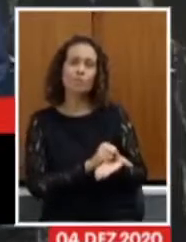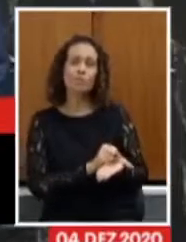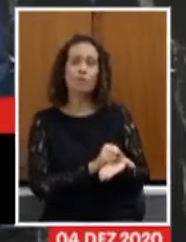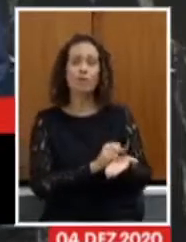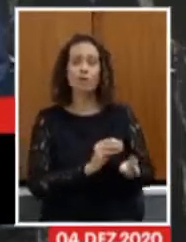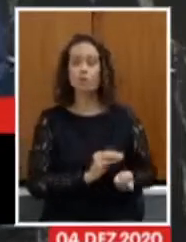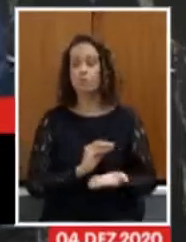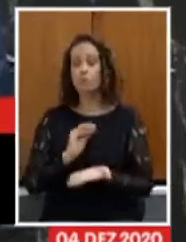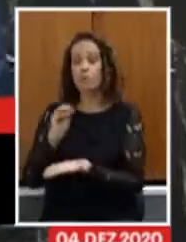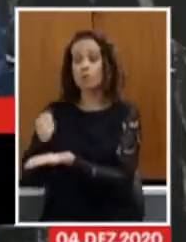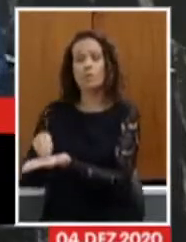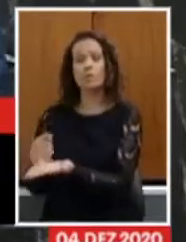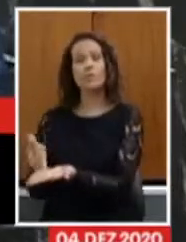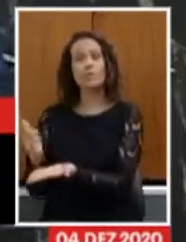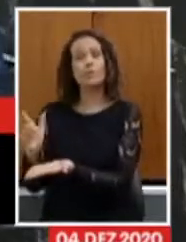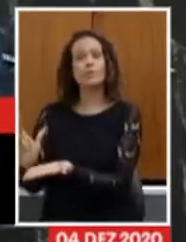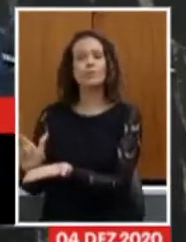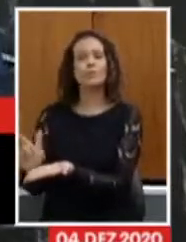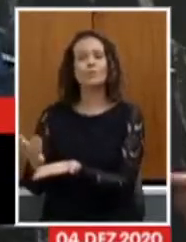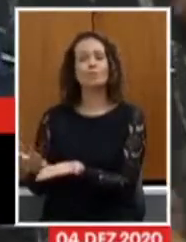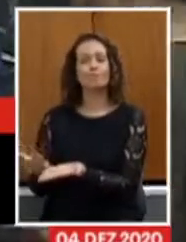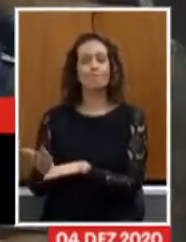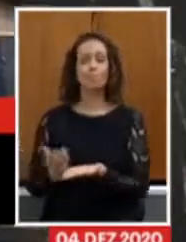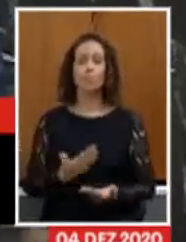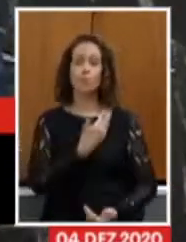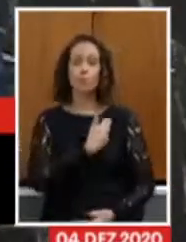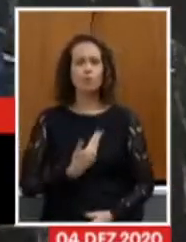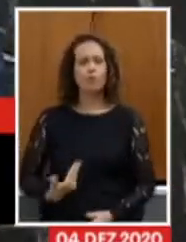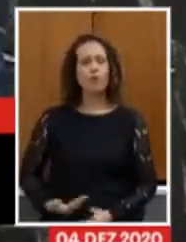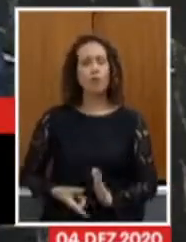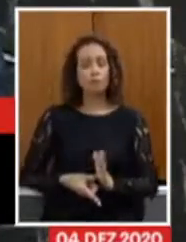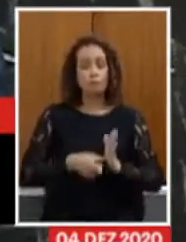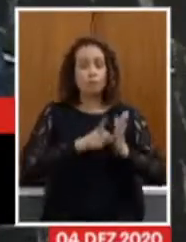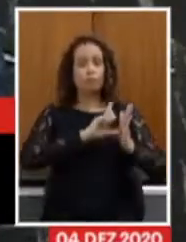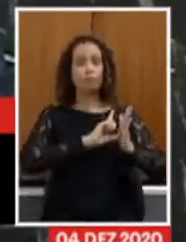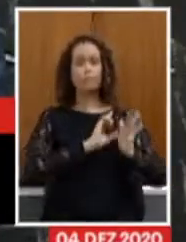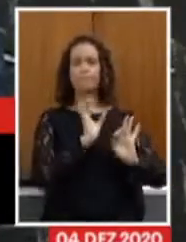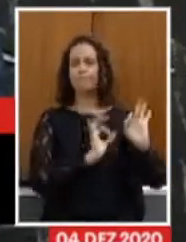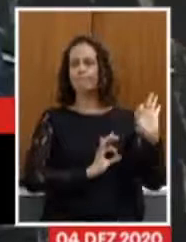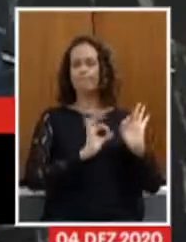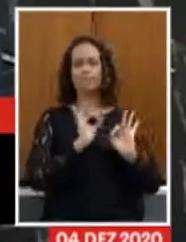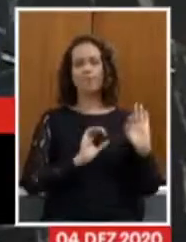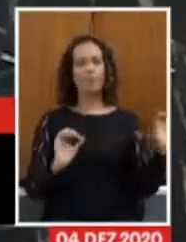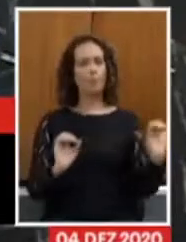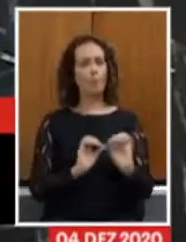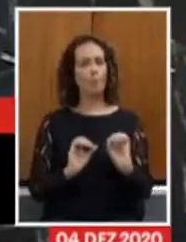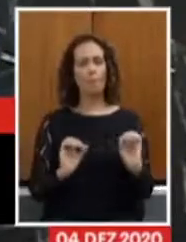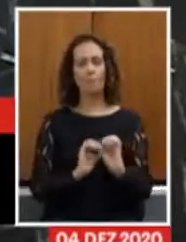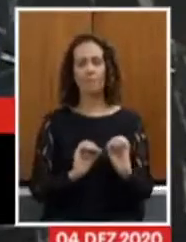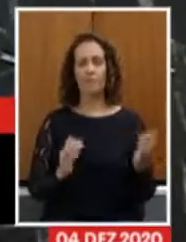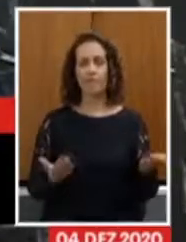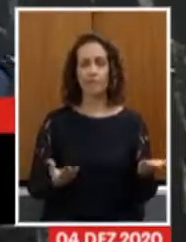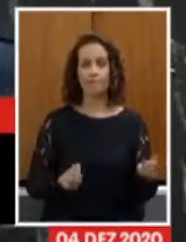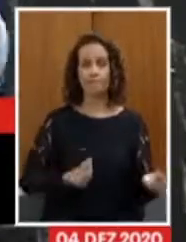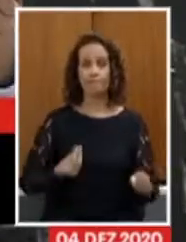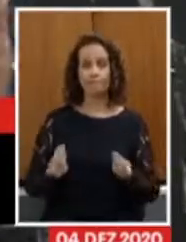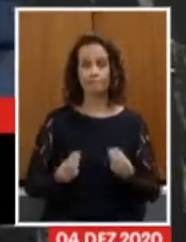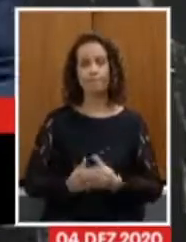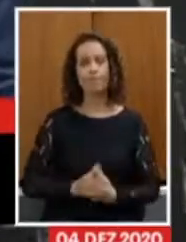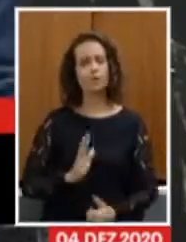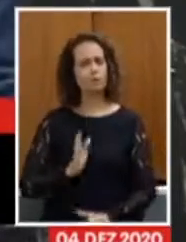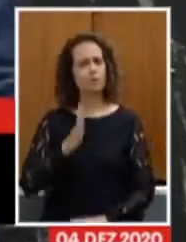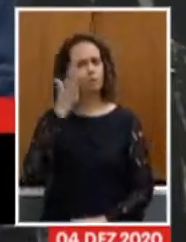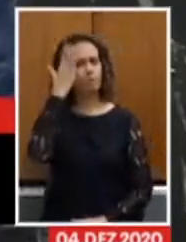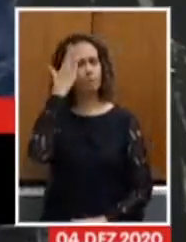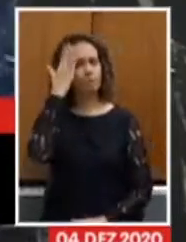o governo não havia previamente aportado recursos. Então, como nós sabemos